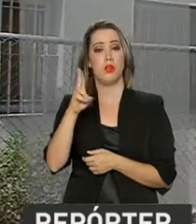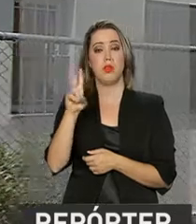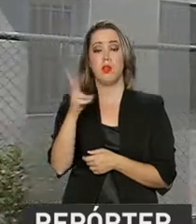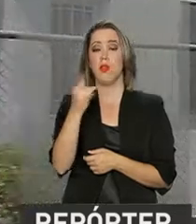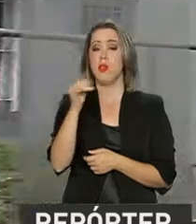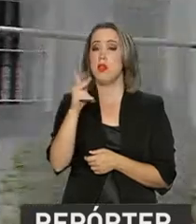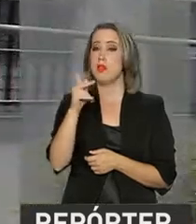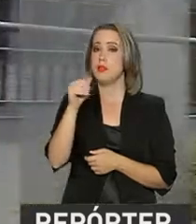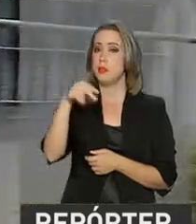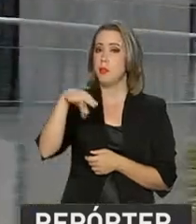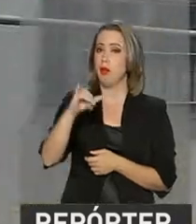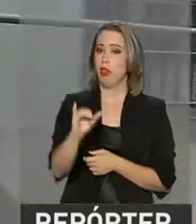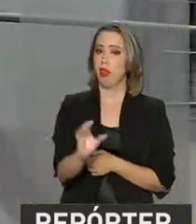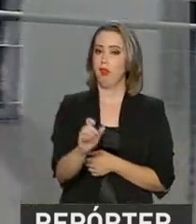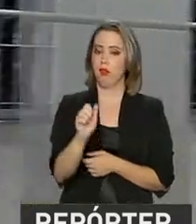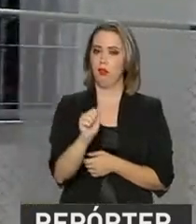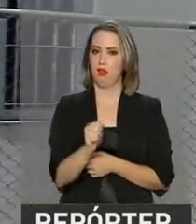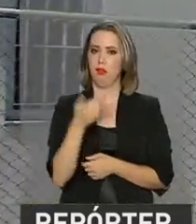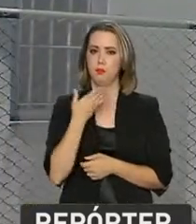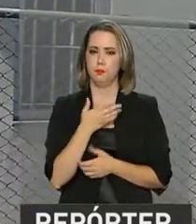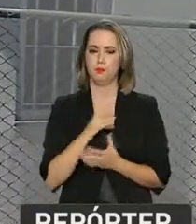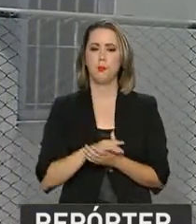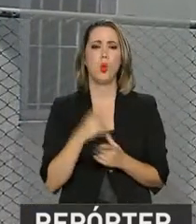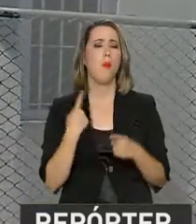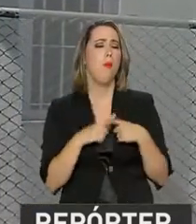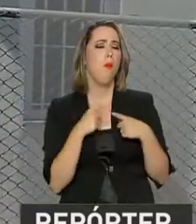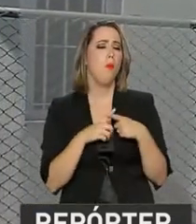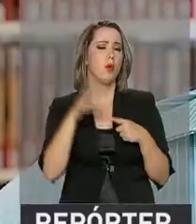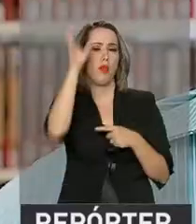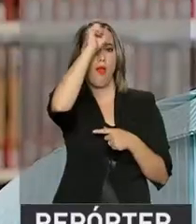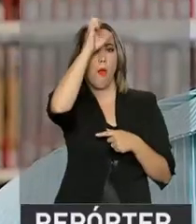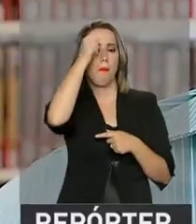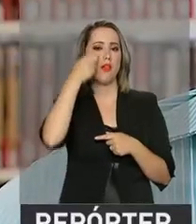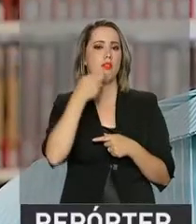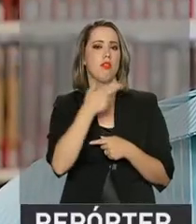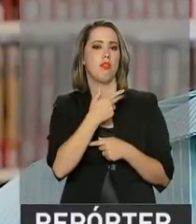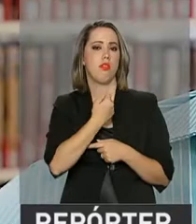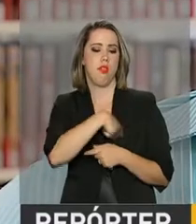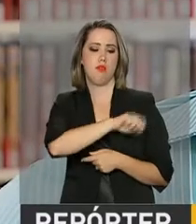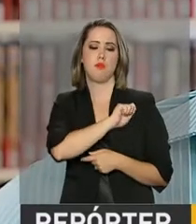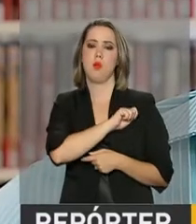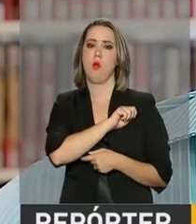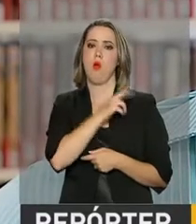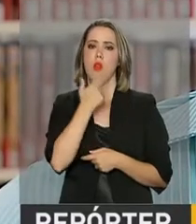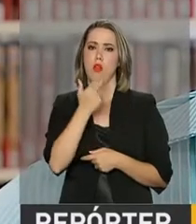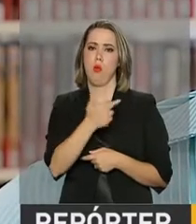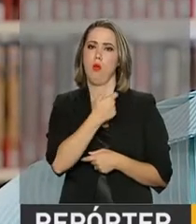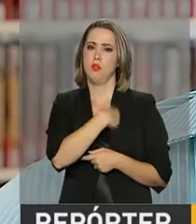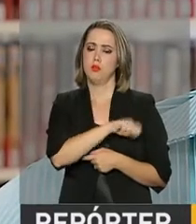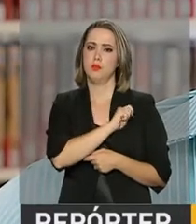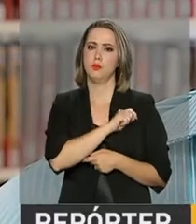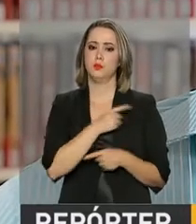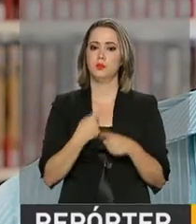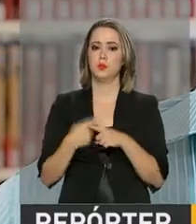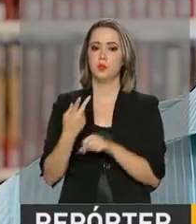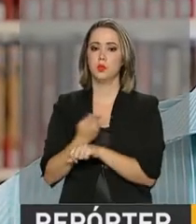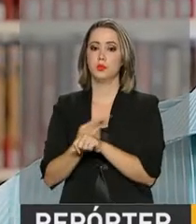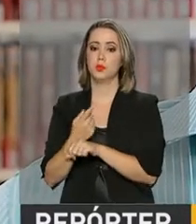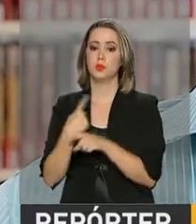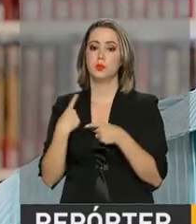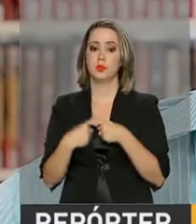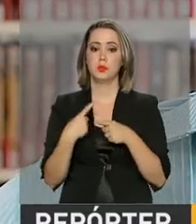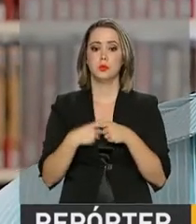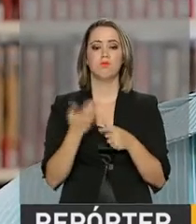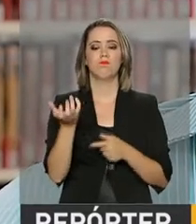os motivos para aprender espanhol são muitos procurei o cervantes por uma questão primeiro de empregabilidade